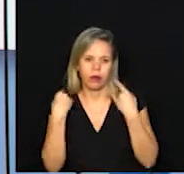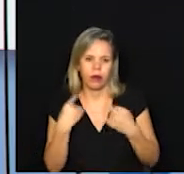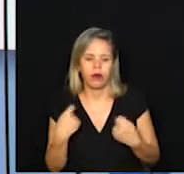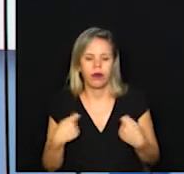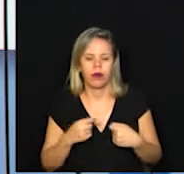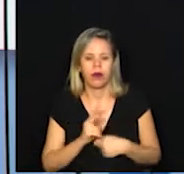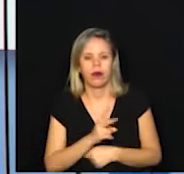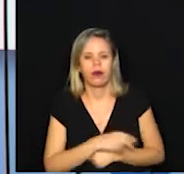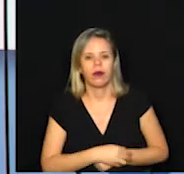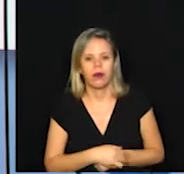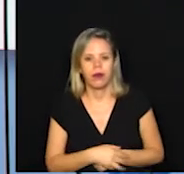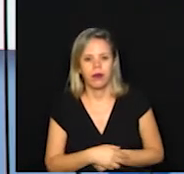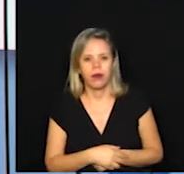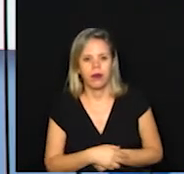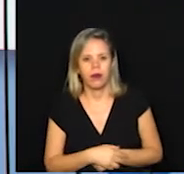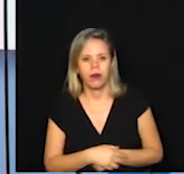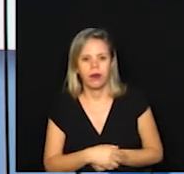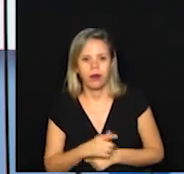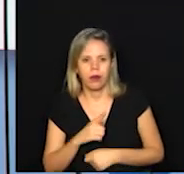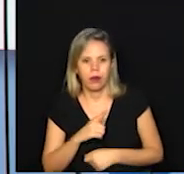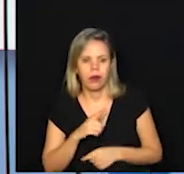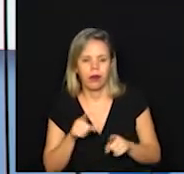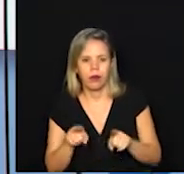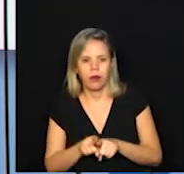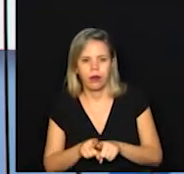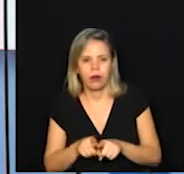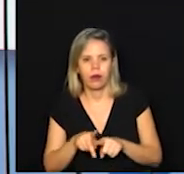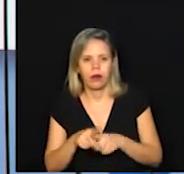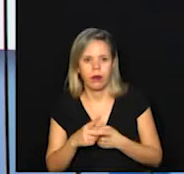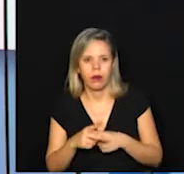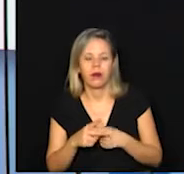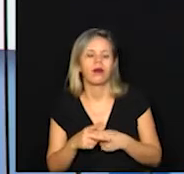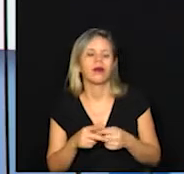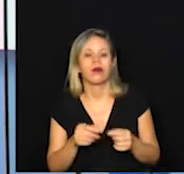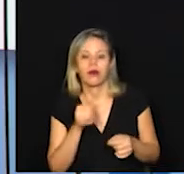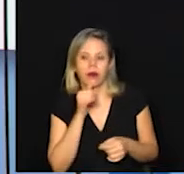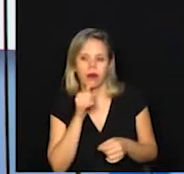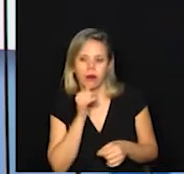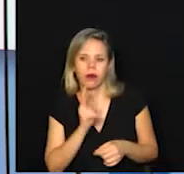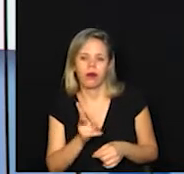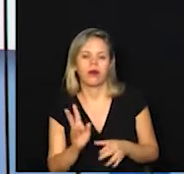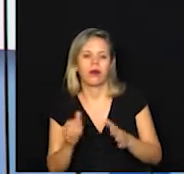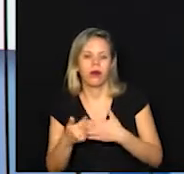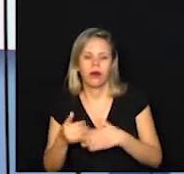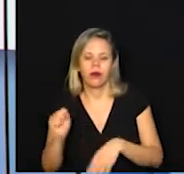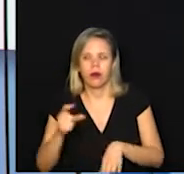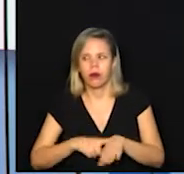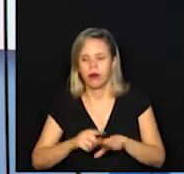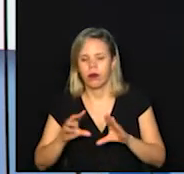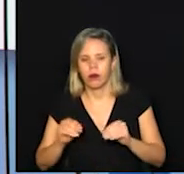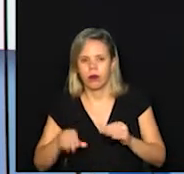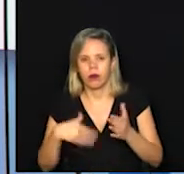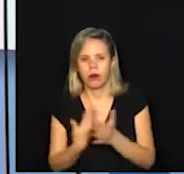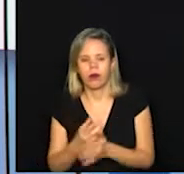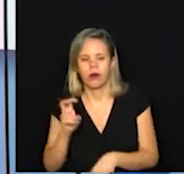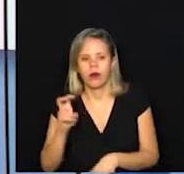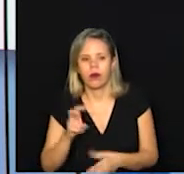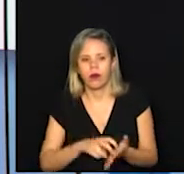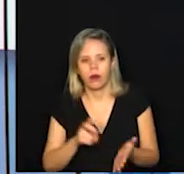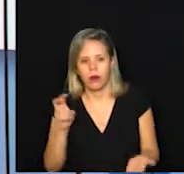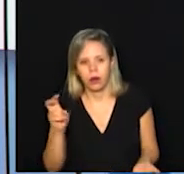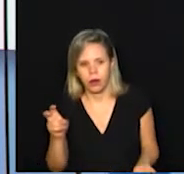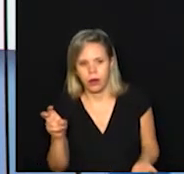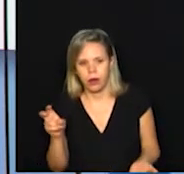ser mantido, e a gente tem também a manutenção do toque de recolher, entre 8h às